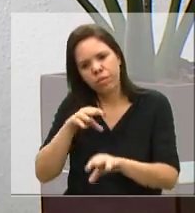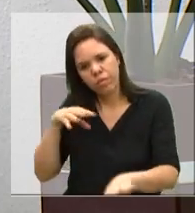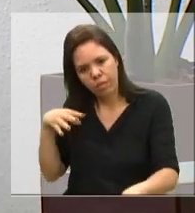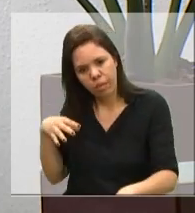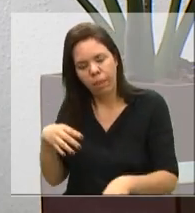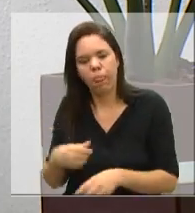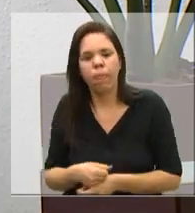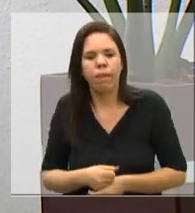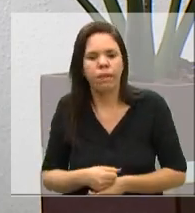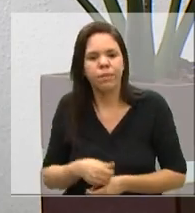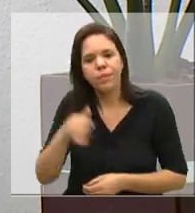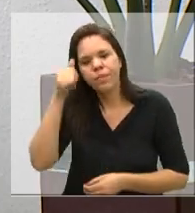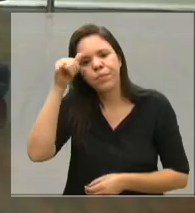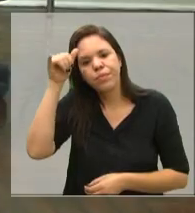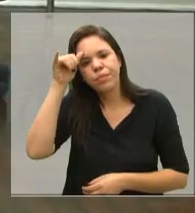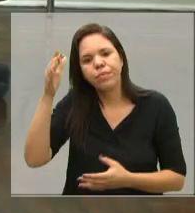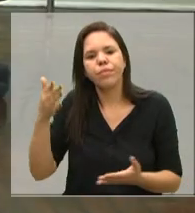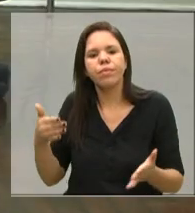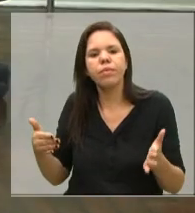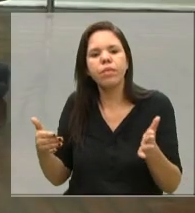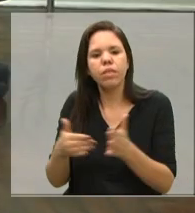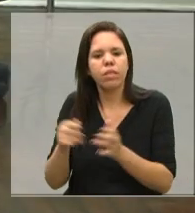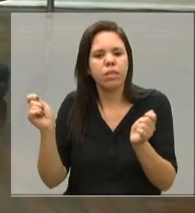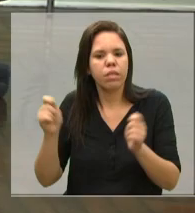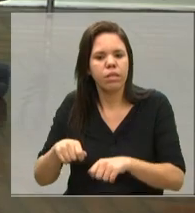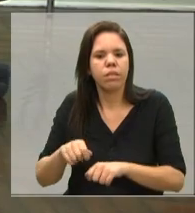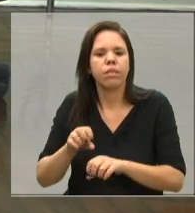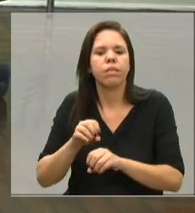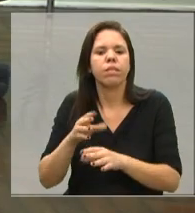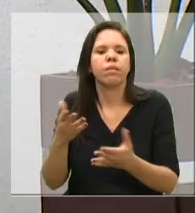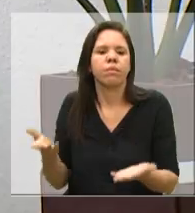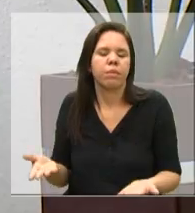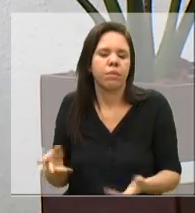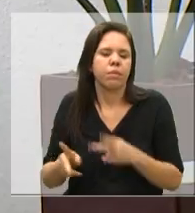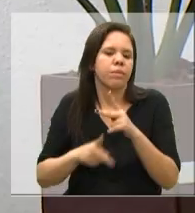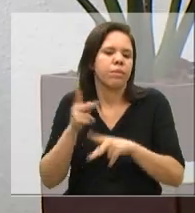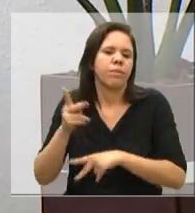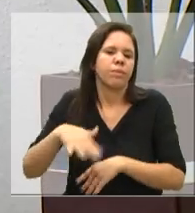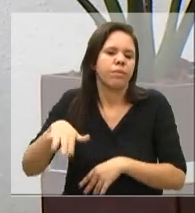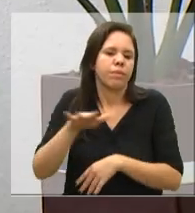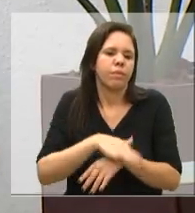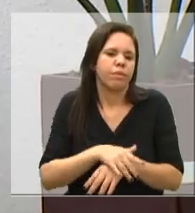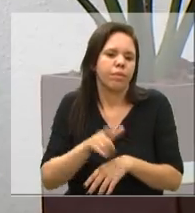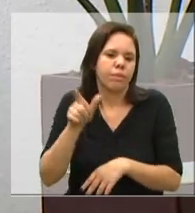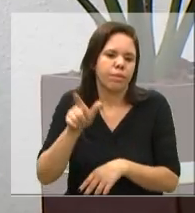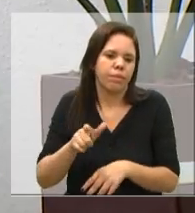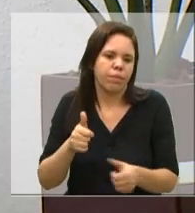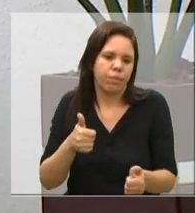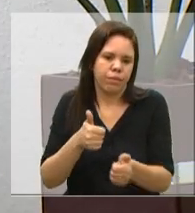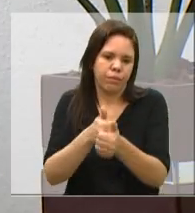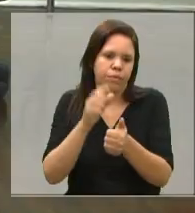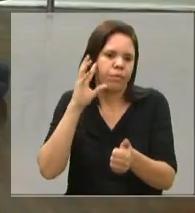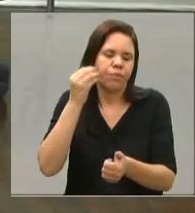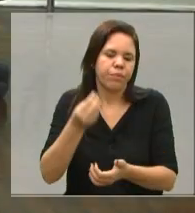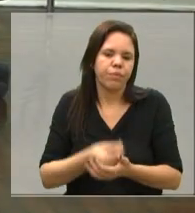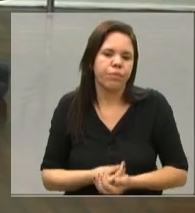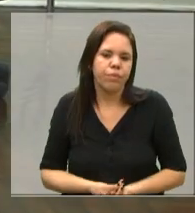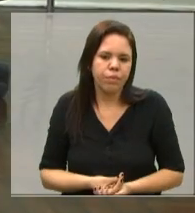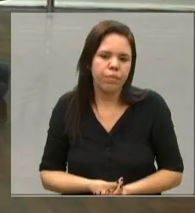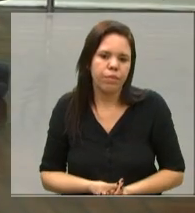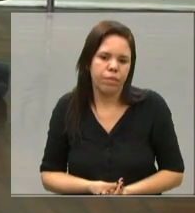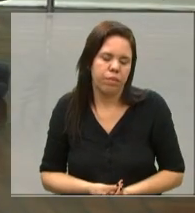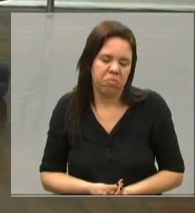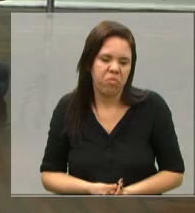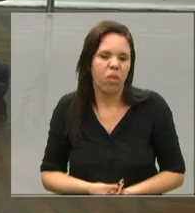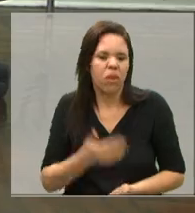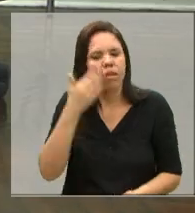fala em quebrar barreiras e muros, dá mais possibilidade das pessoas chegarem próximo ao conhecimento? Eu não